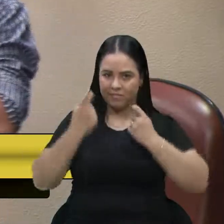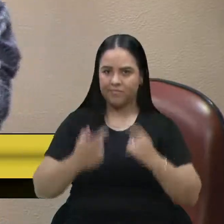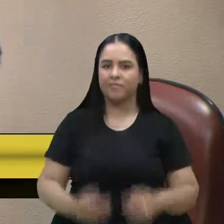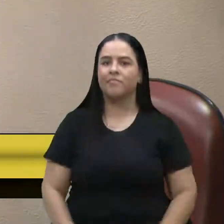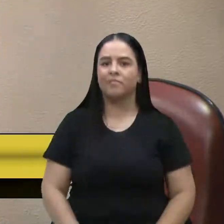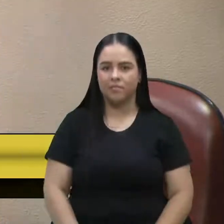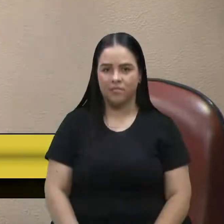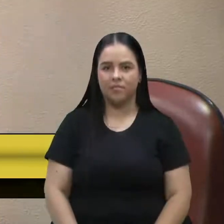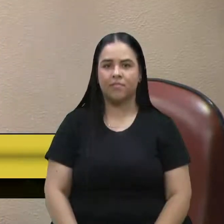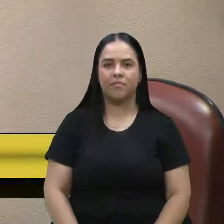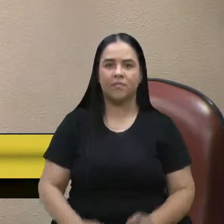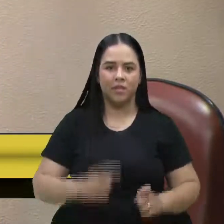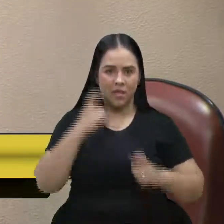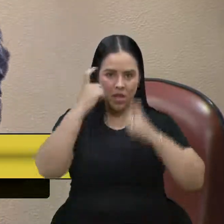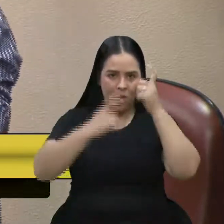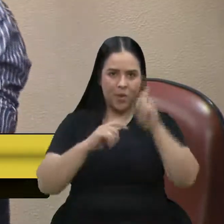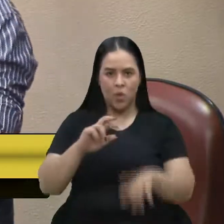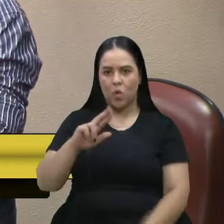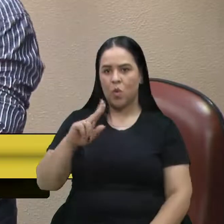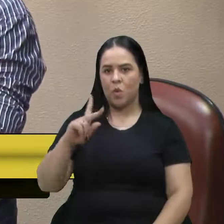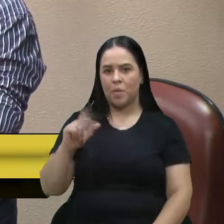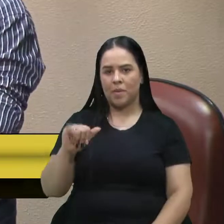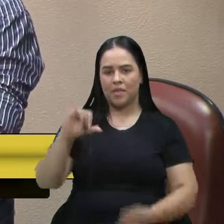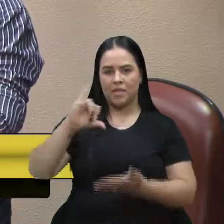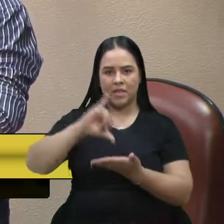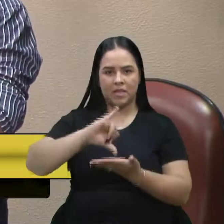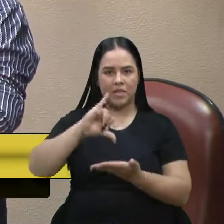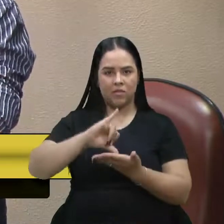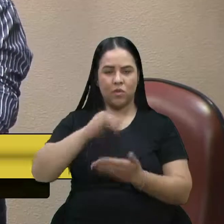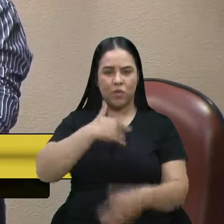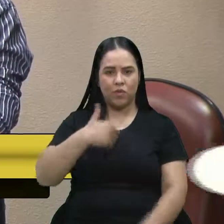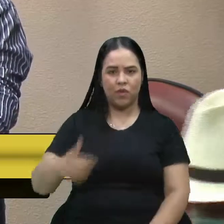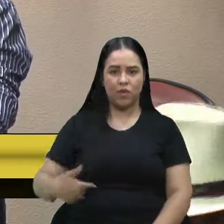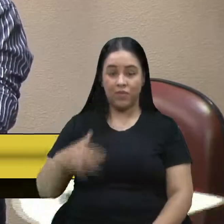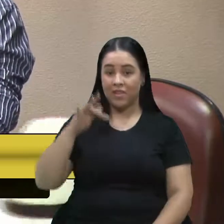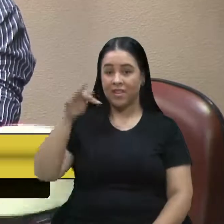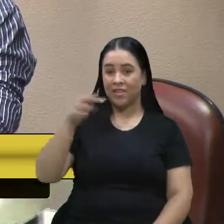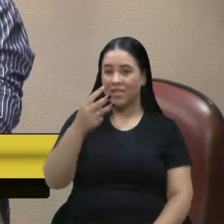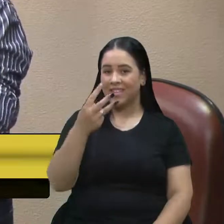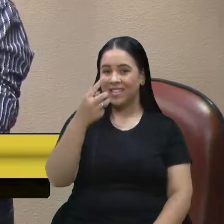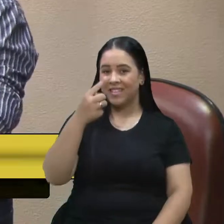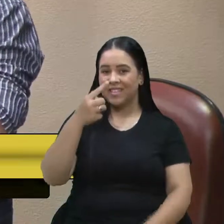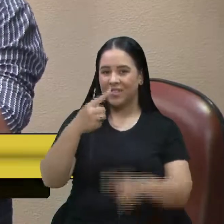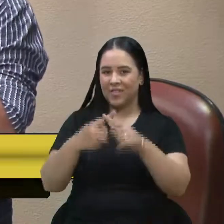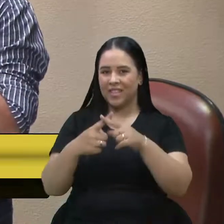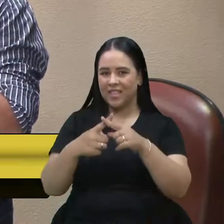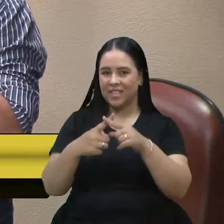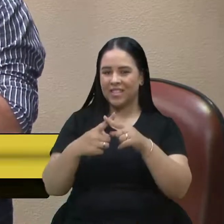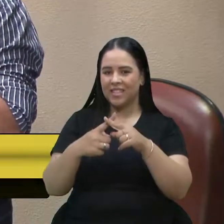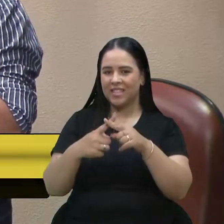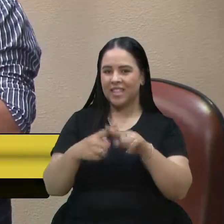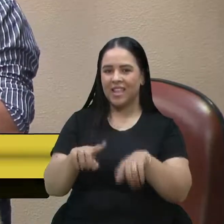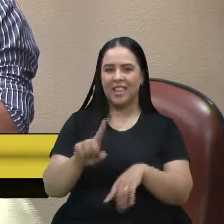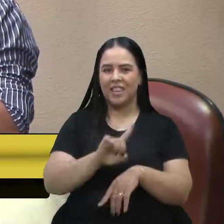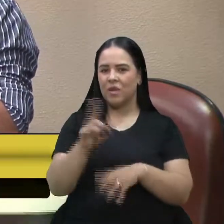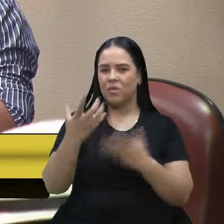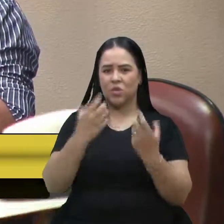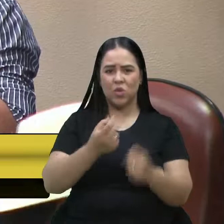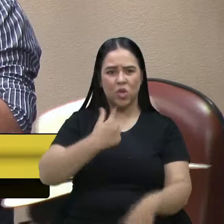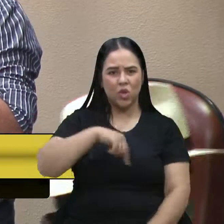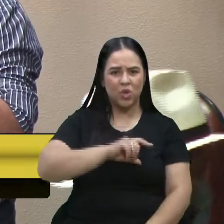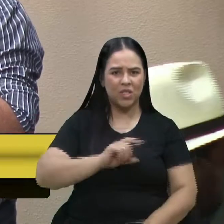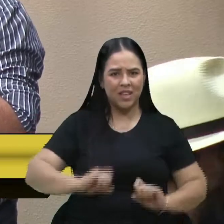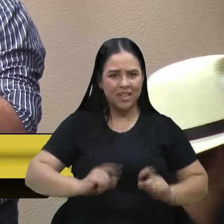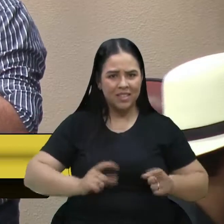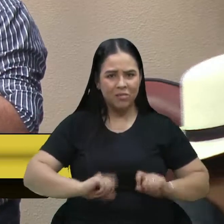Eu estou preocupado com a UPA Central, que o governo federal negou 3 vezes a habilitação e que nós estamos gastando 28% do orçamento